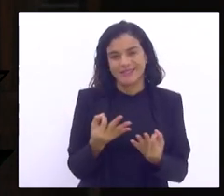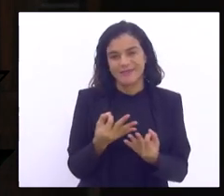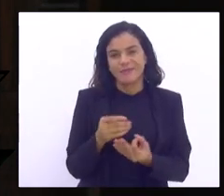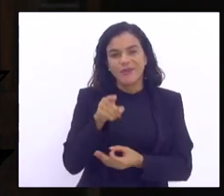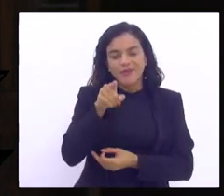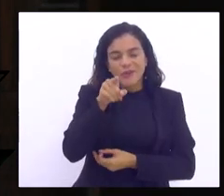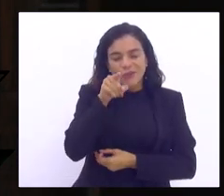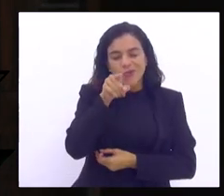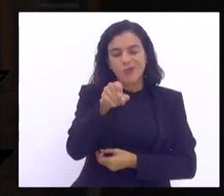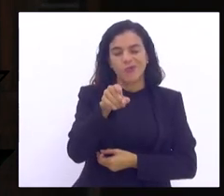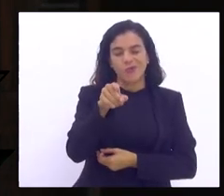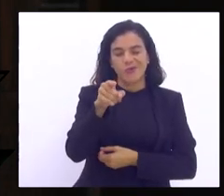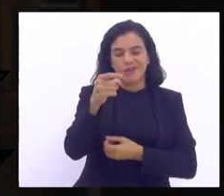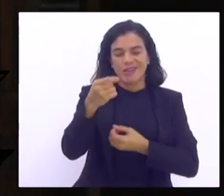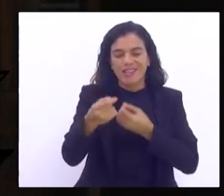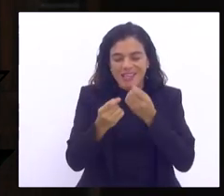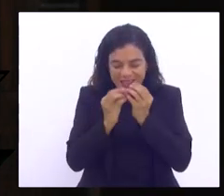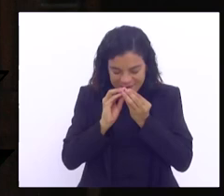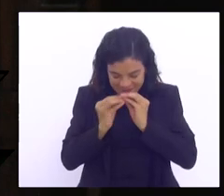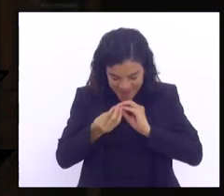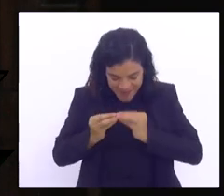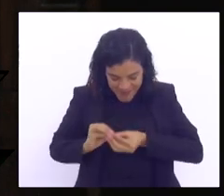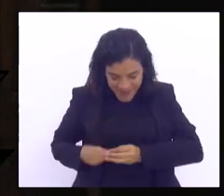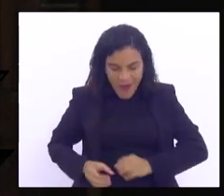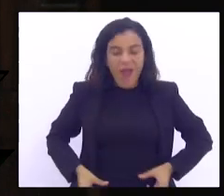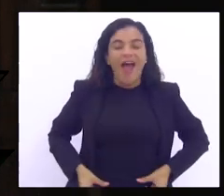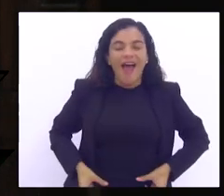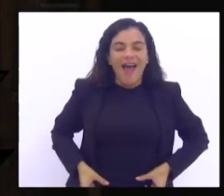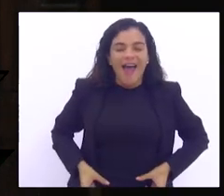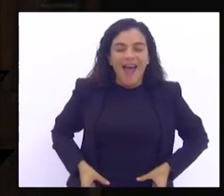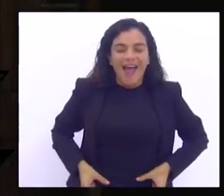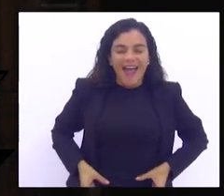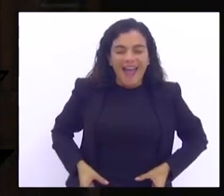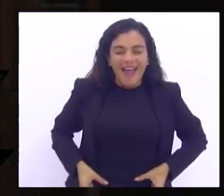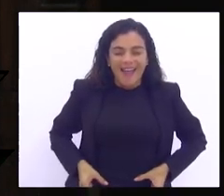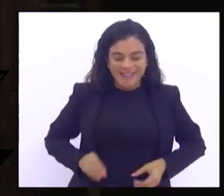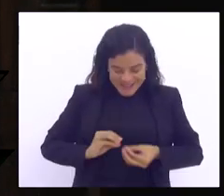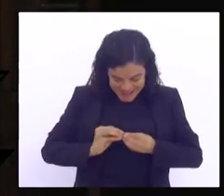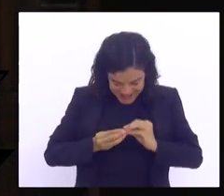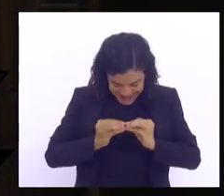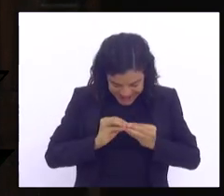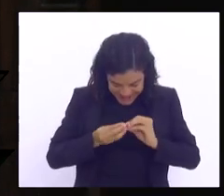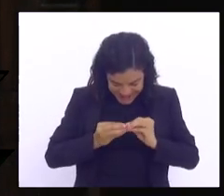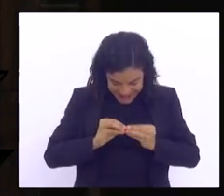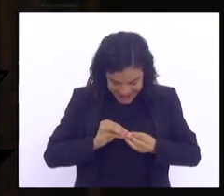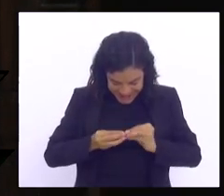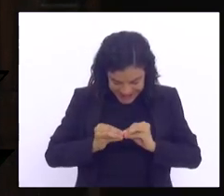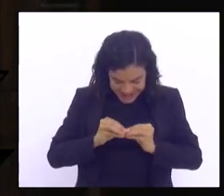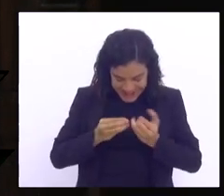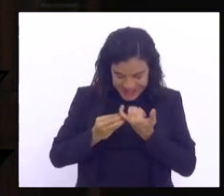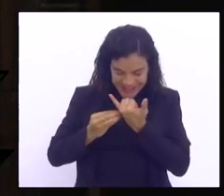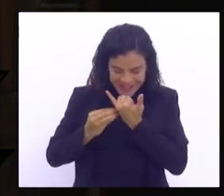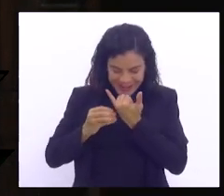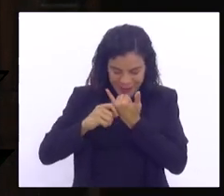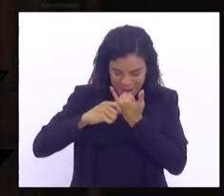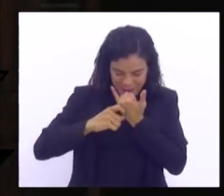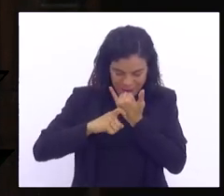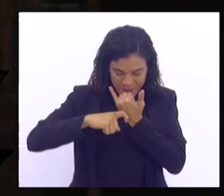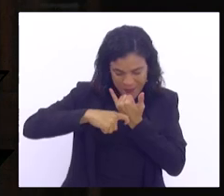me formaste, que formaste os meus rins e me teceste no ventre de minha